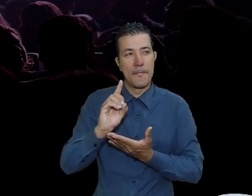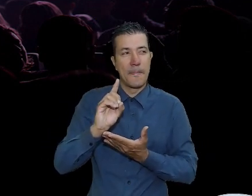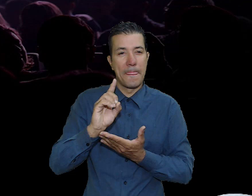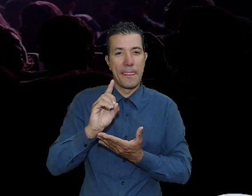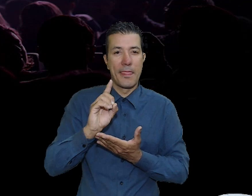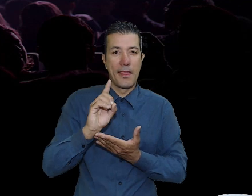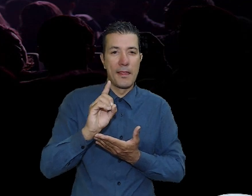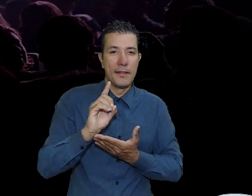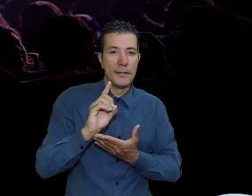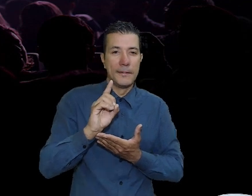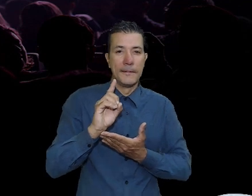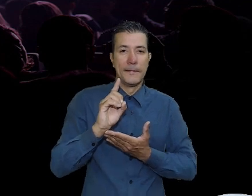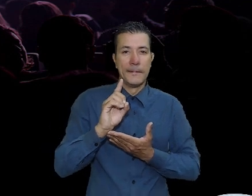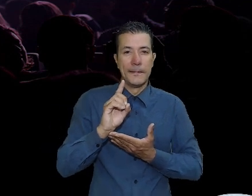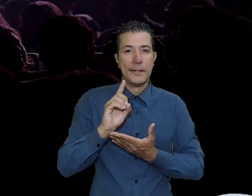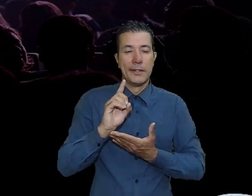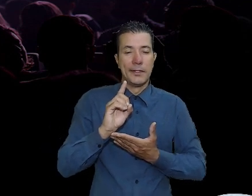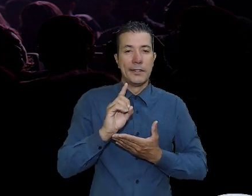fiel.